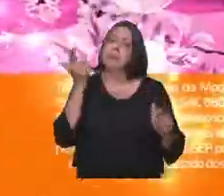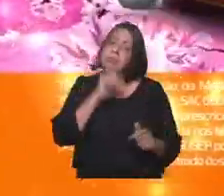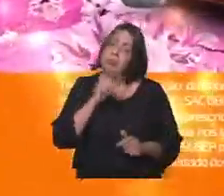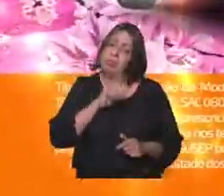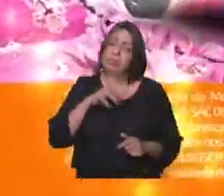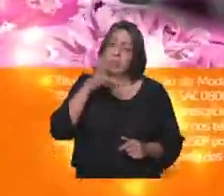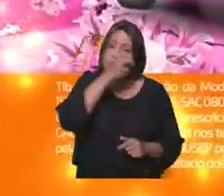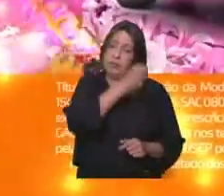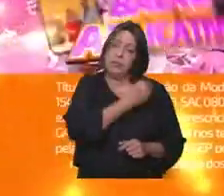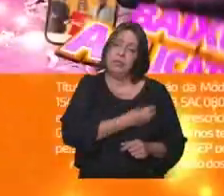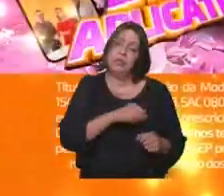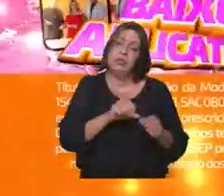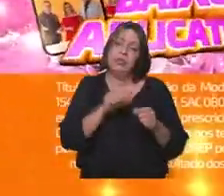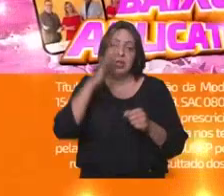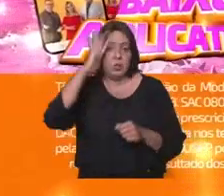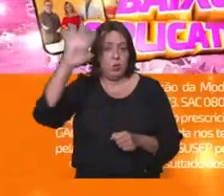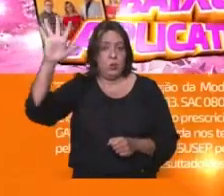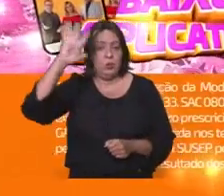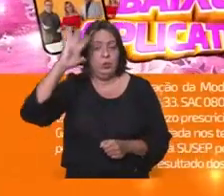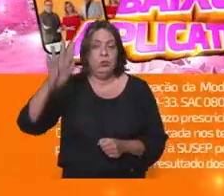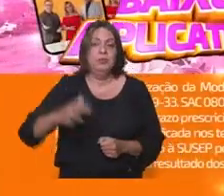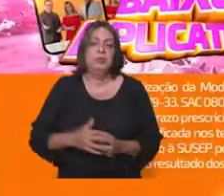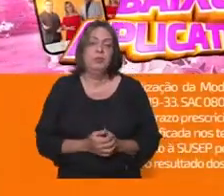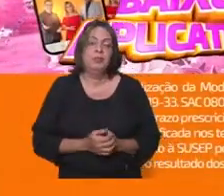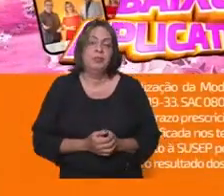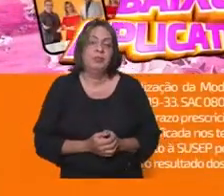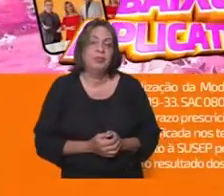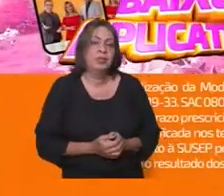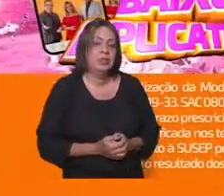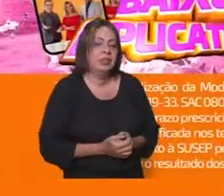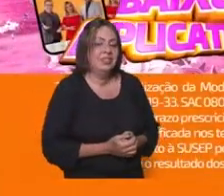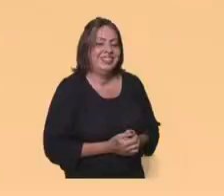Cap salvando vidas e realizando sonhos.